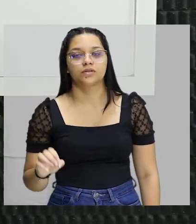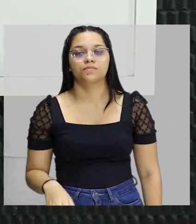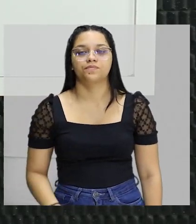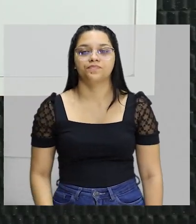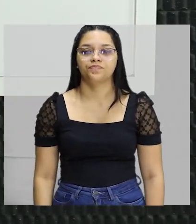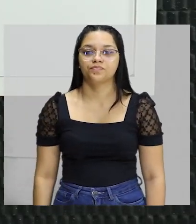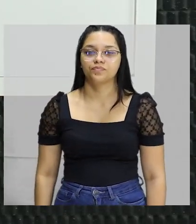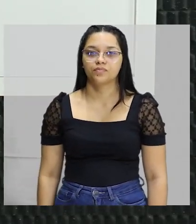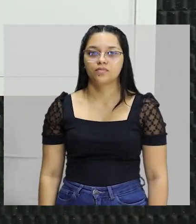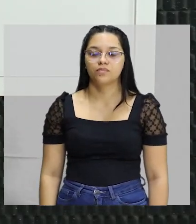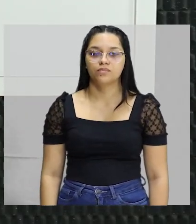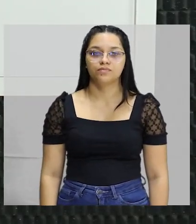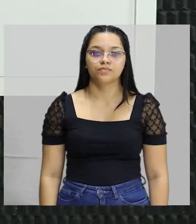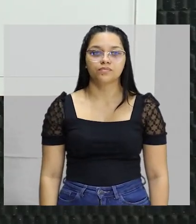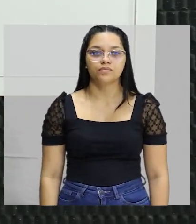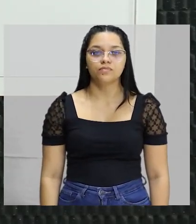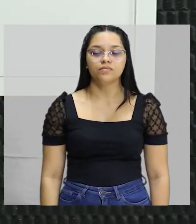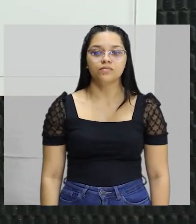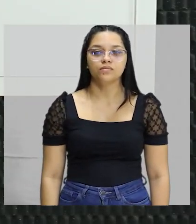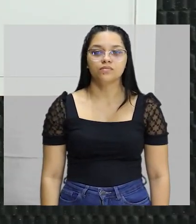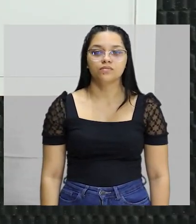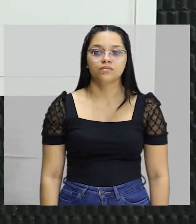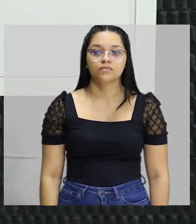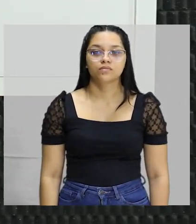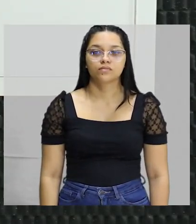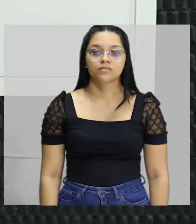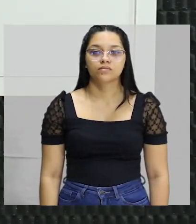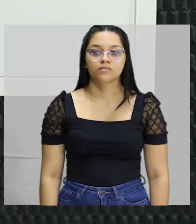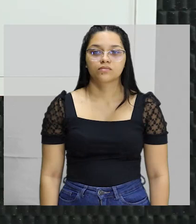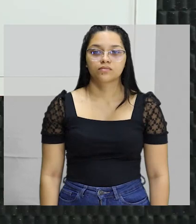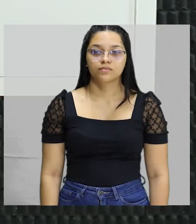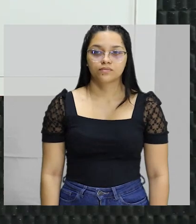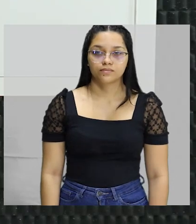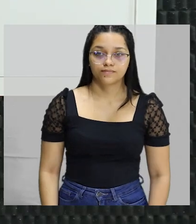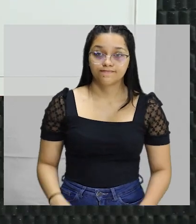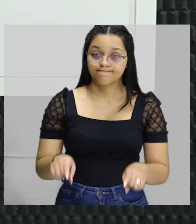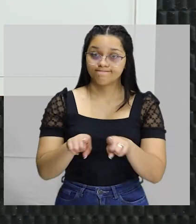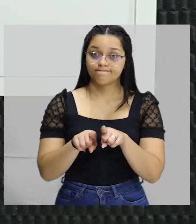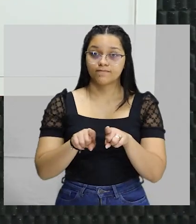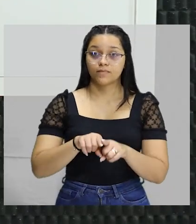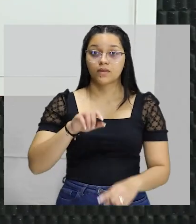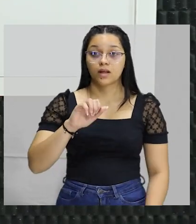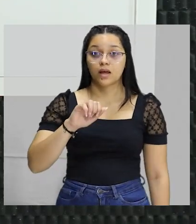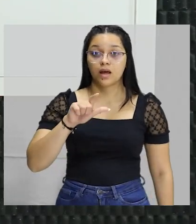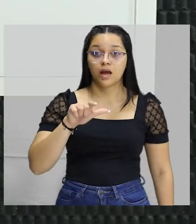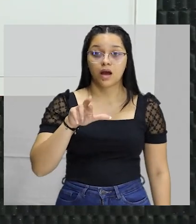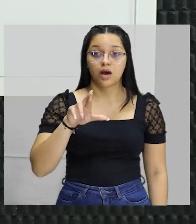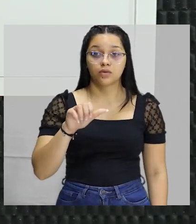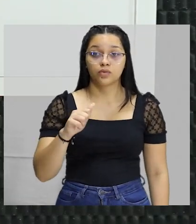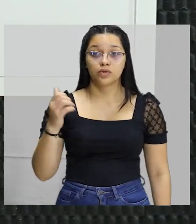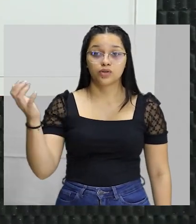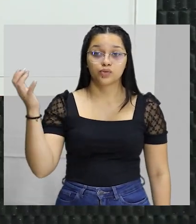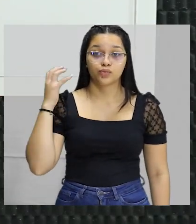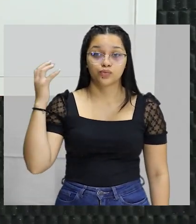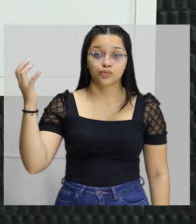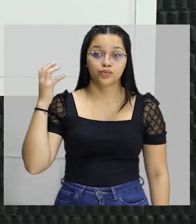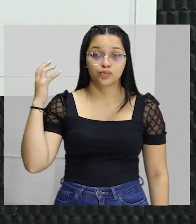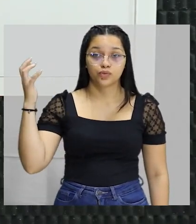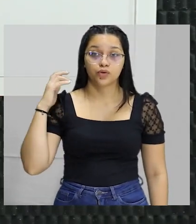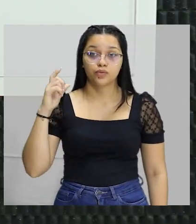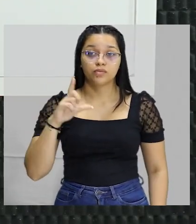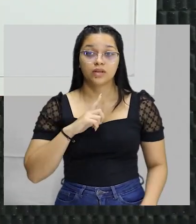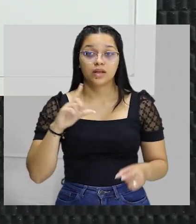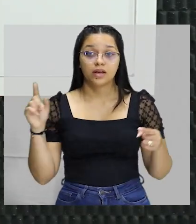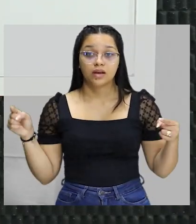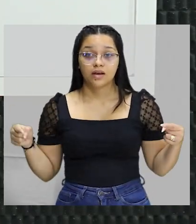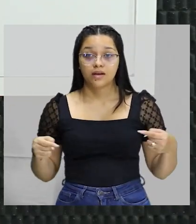volume, certo? Fique bem claro. A altura, gente, de um som tem a ver